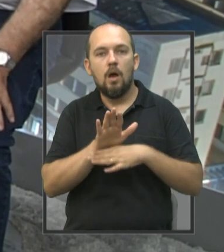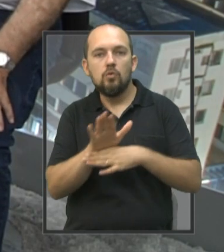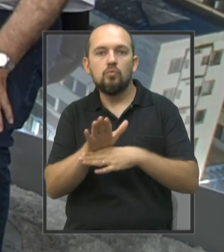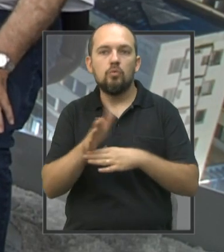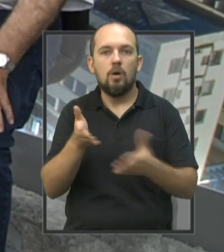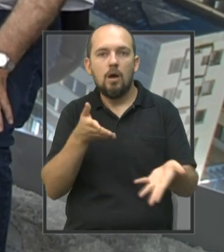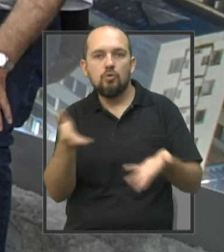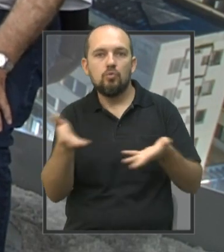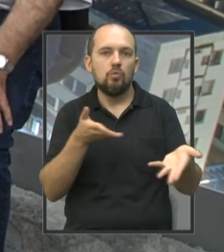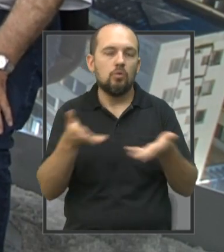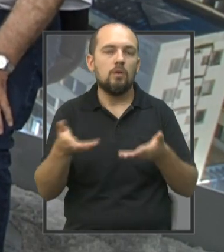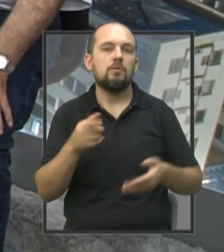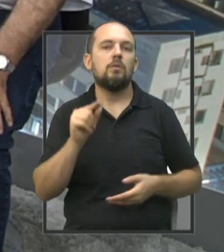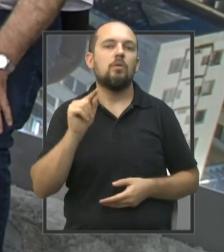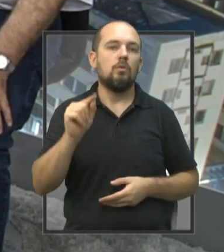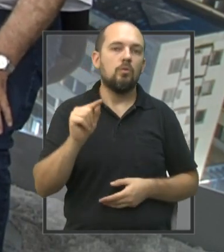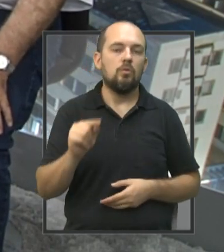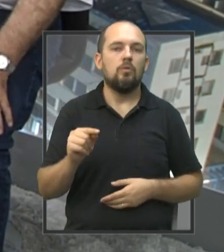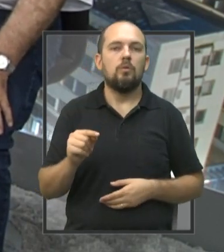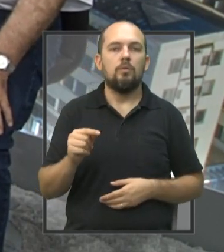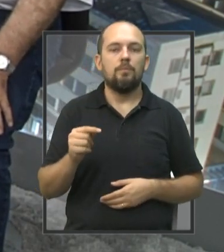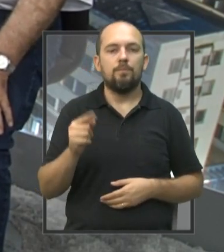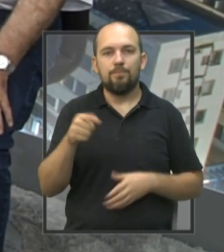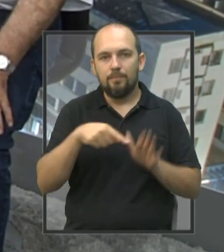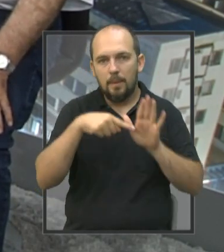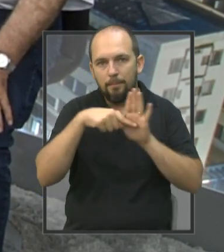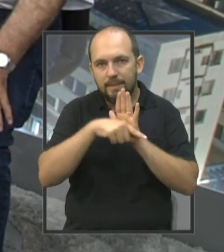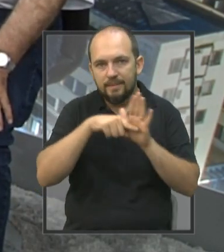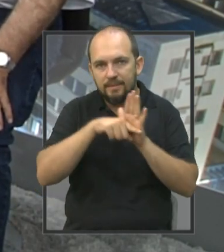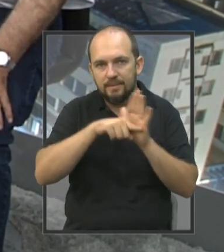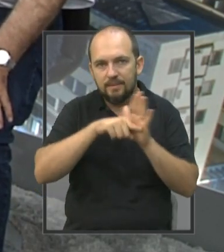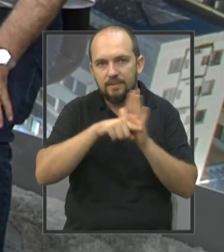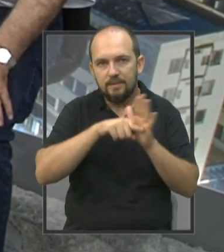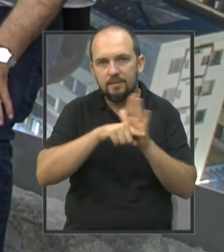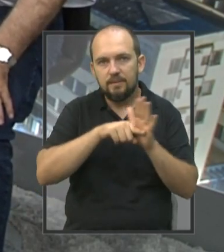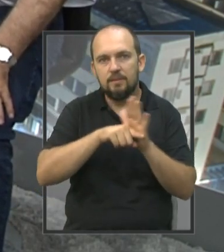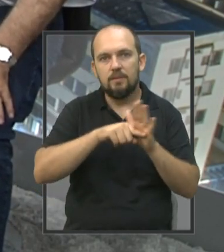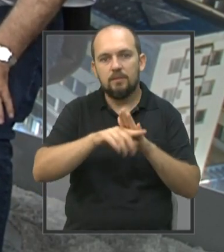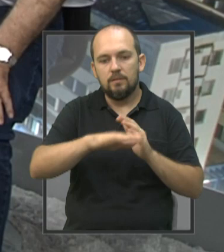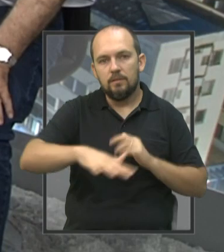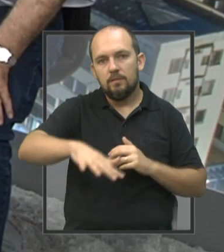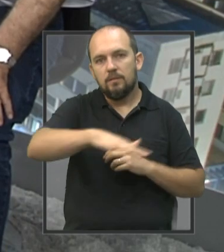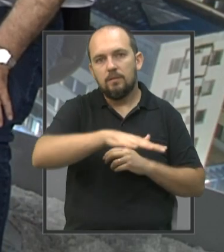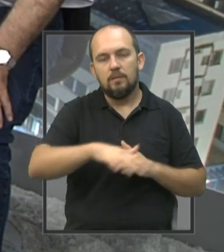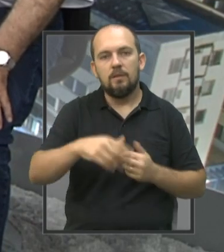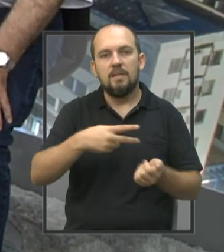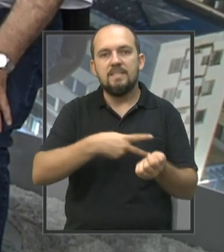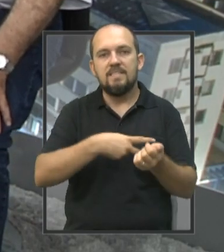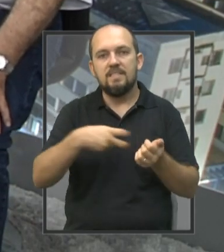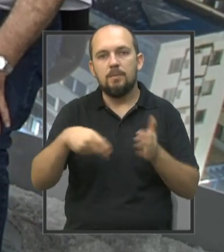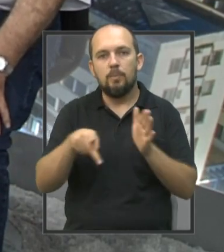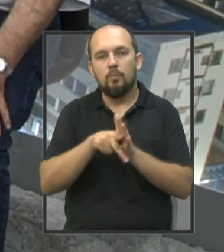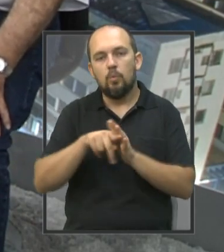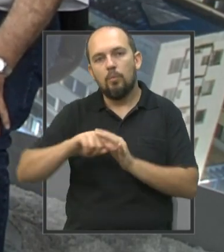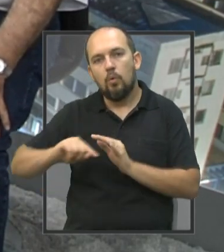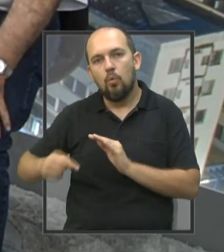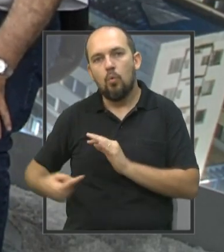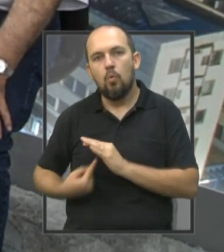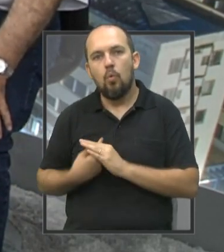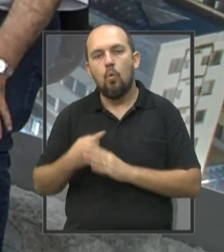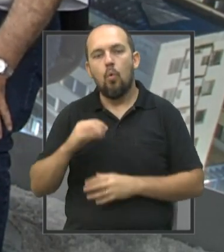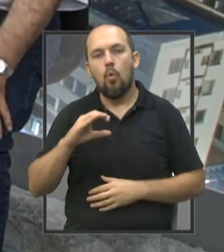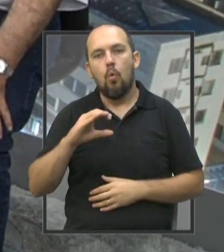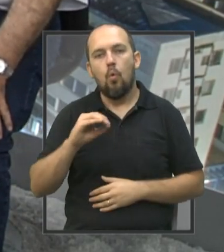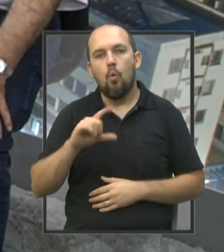que uma pesquisa seja realizada no que diz respeito a exames de colonoscopia ali no hospital.